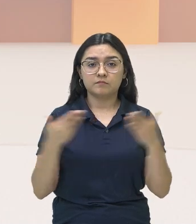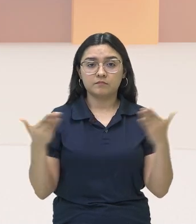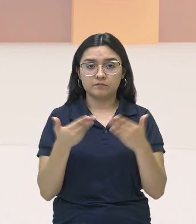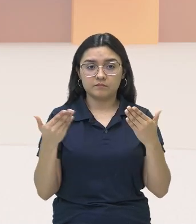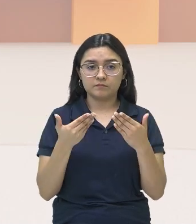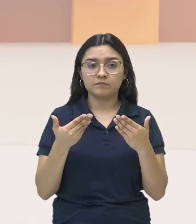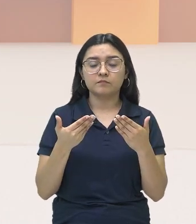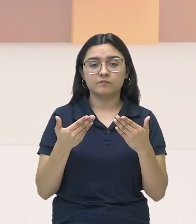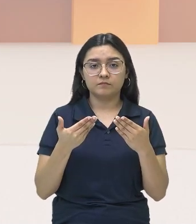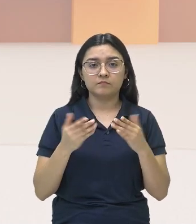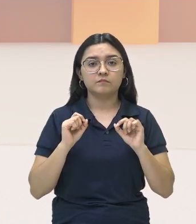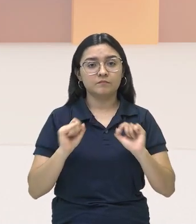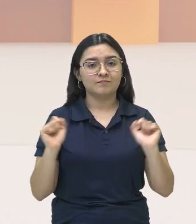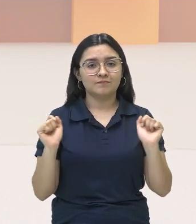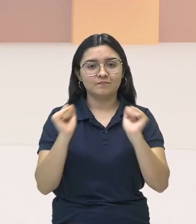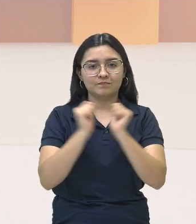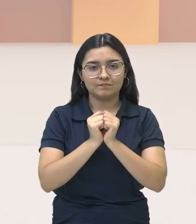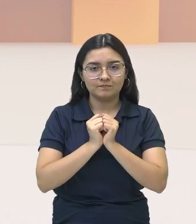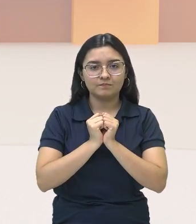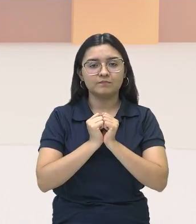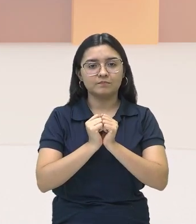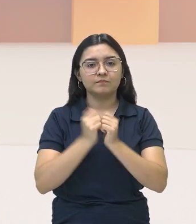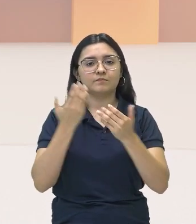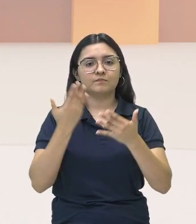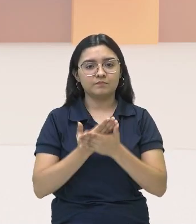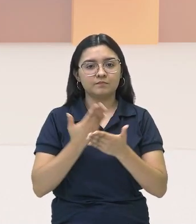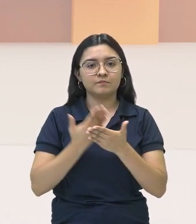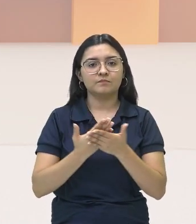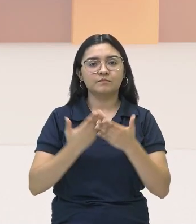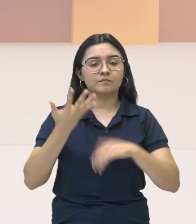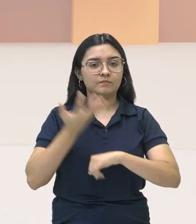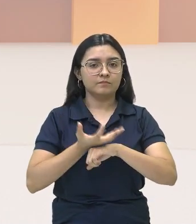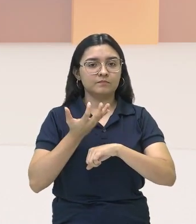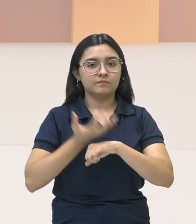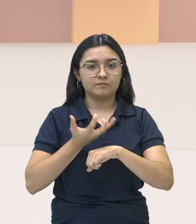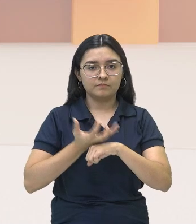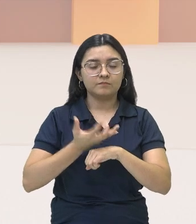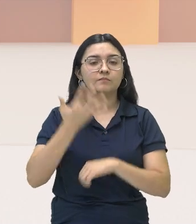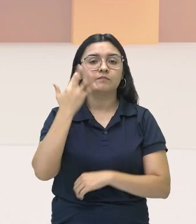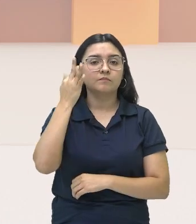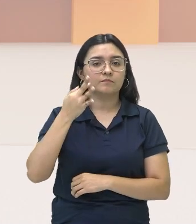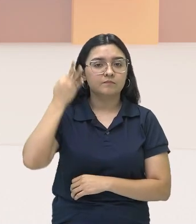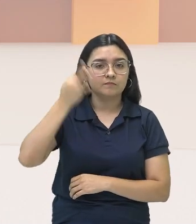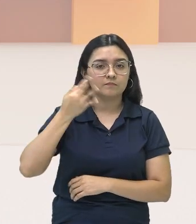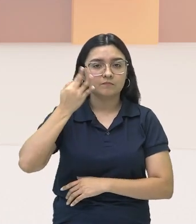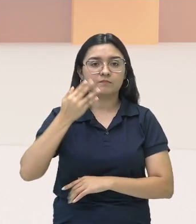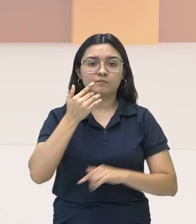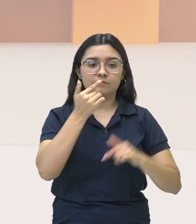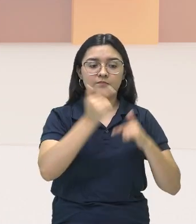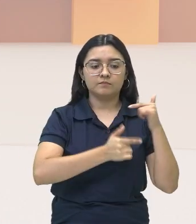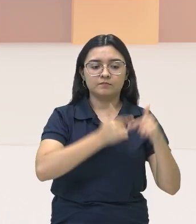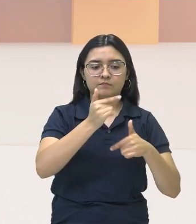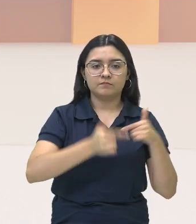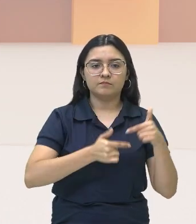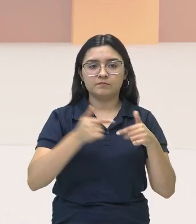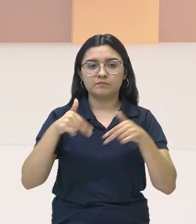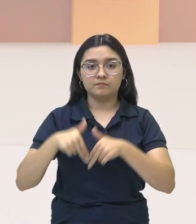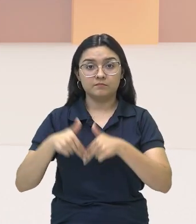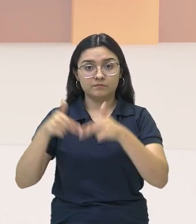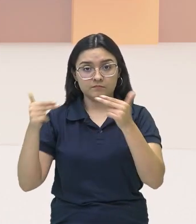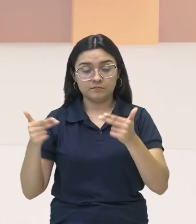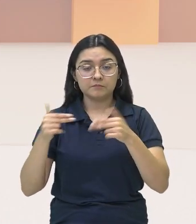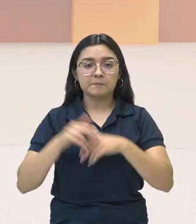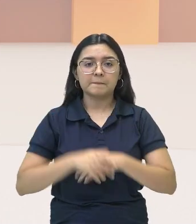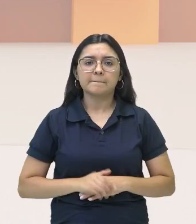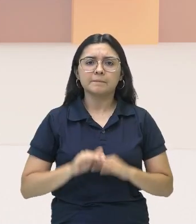vamos estudar juntos aqui nessa aula de filosofia, né? Trabalho e etnias. E